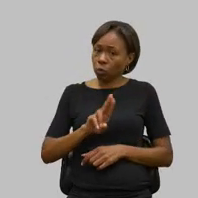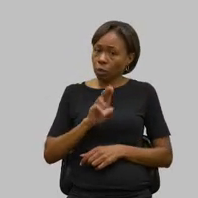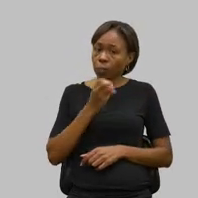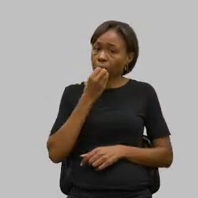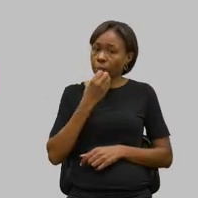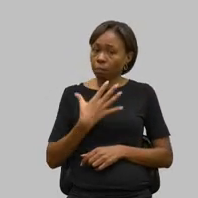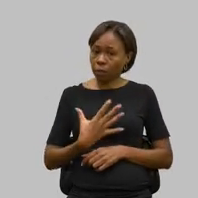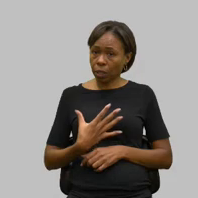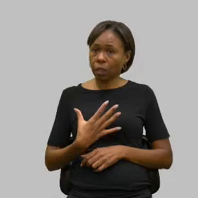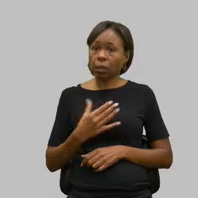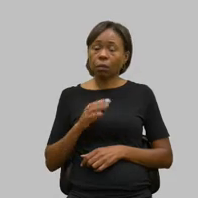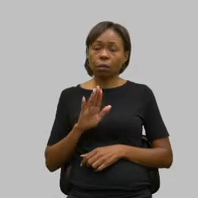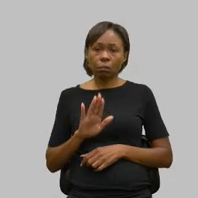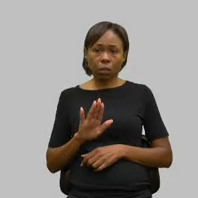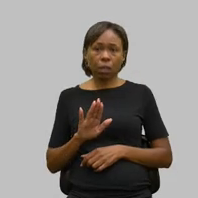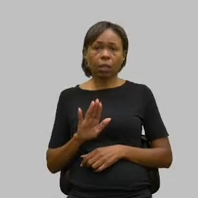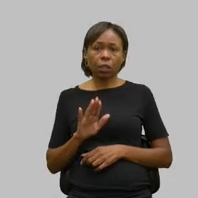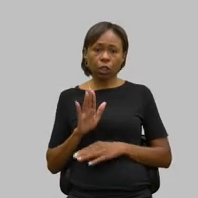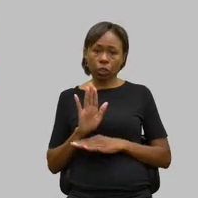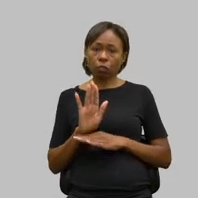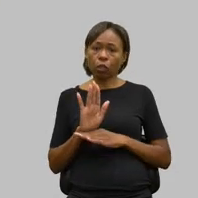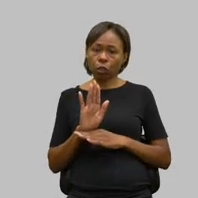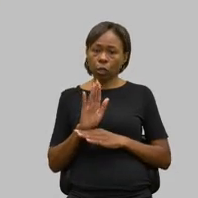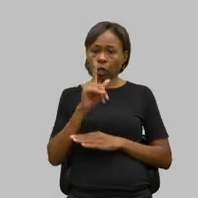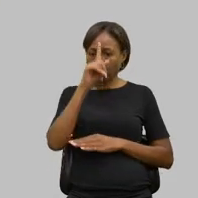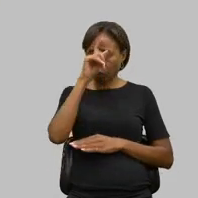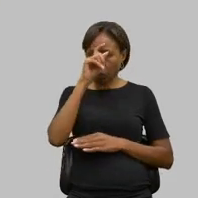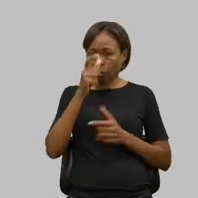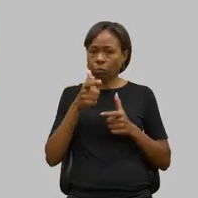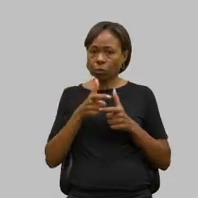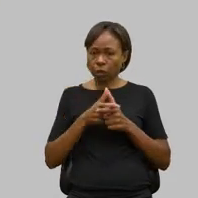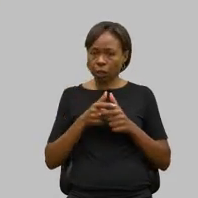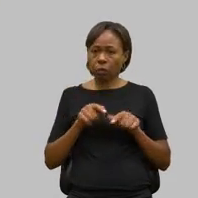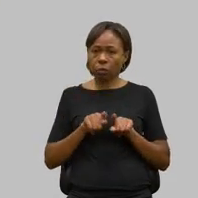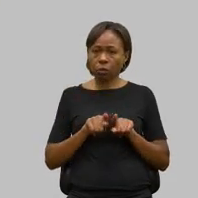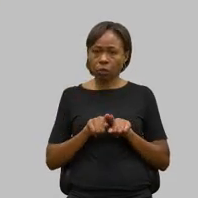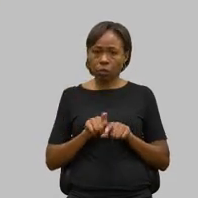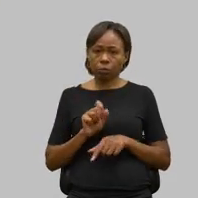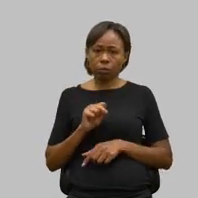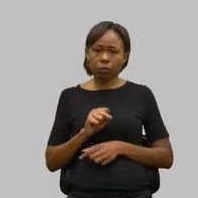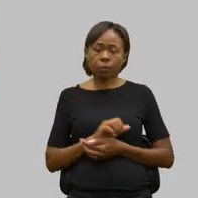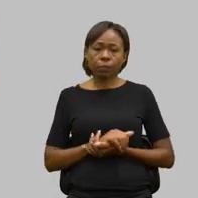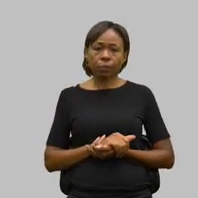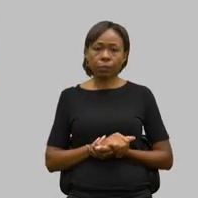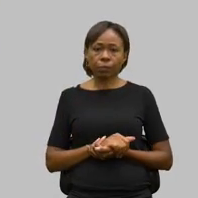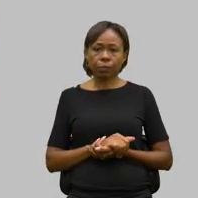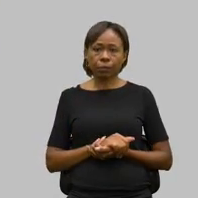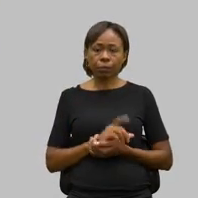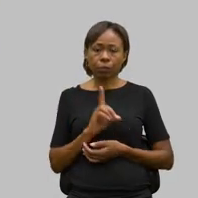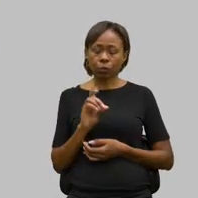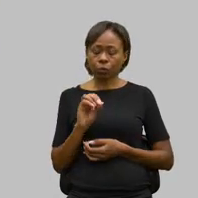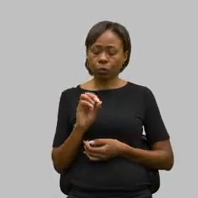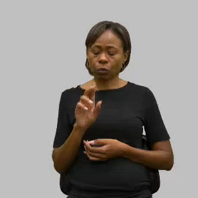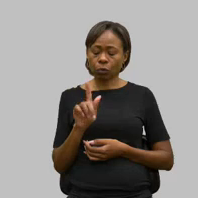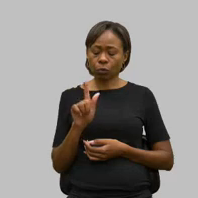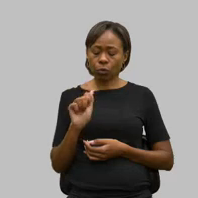leito. Mas é um desafio grande de um hospital pequeno, sim. Obrigado, secretário. Com a palavra, Dorgal Andrada.